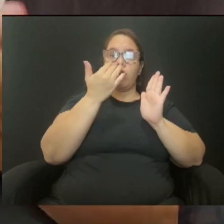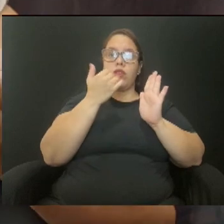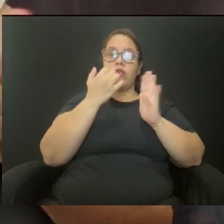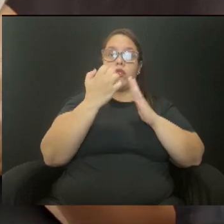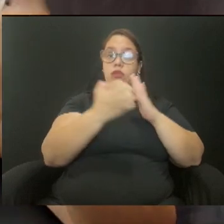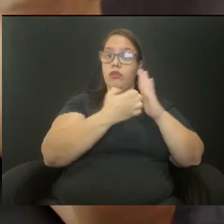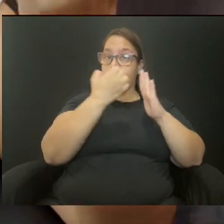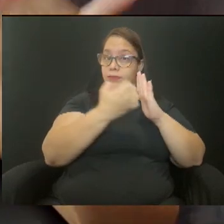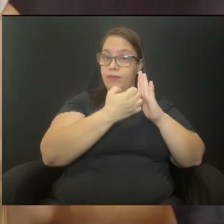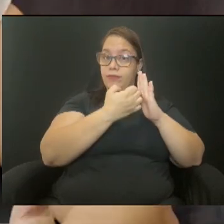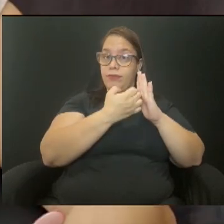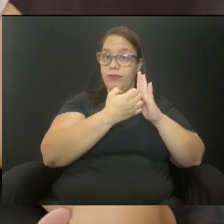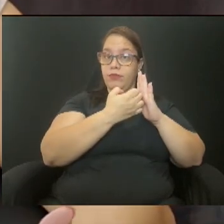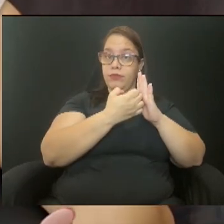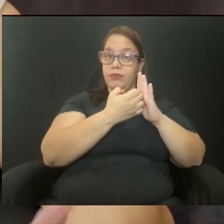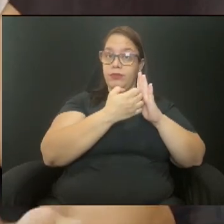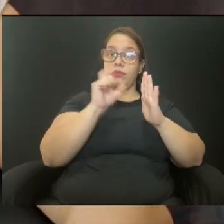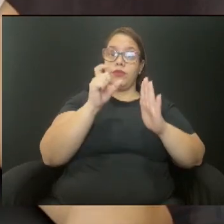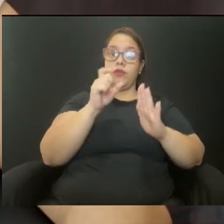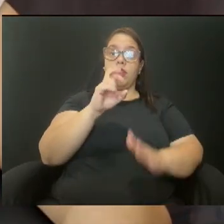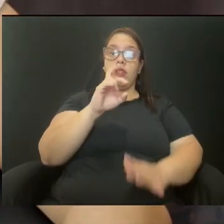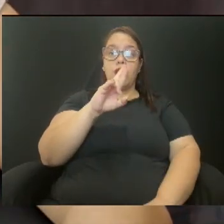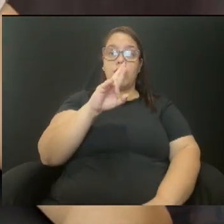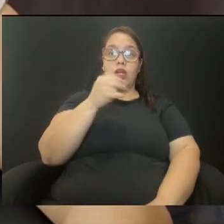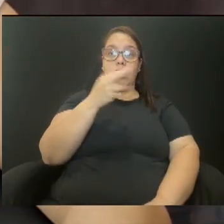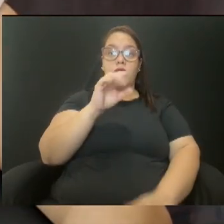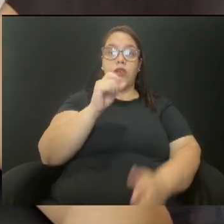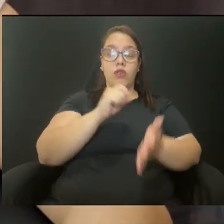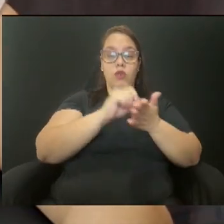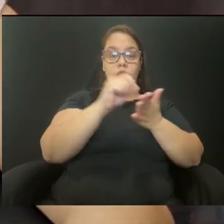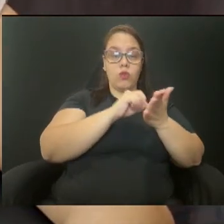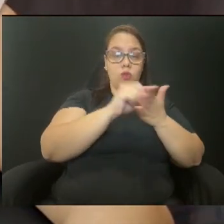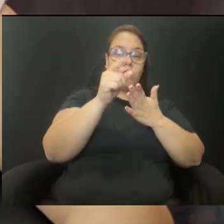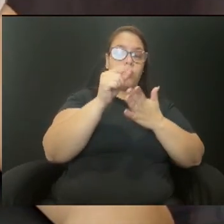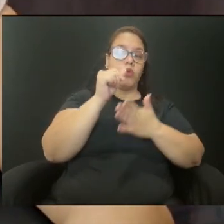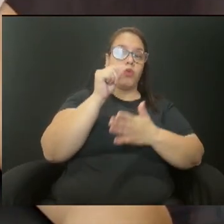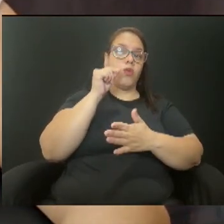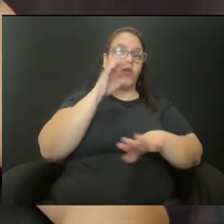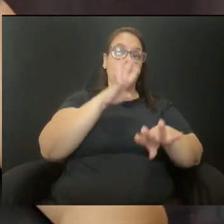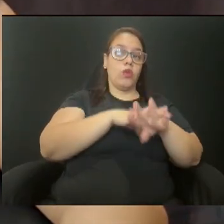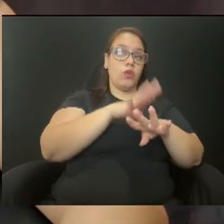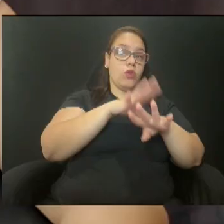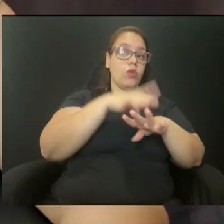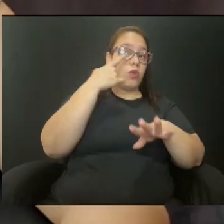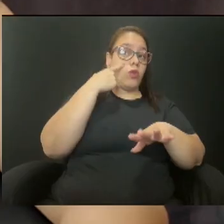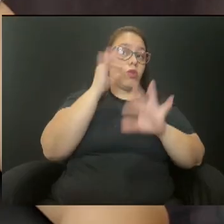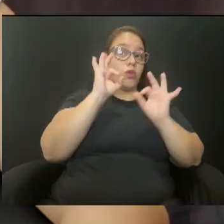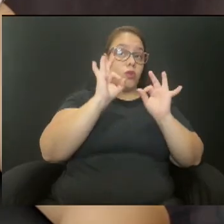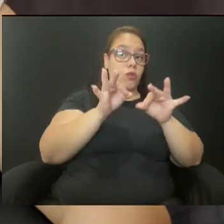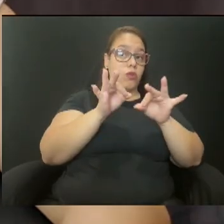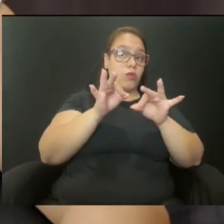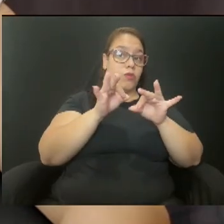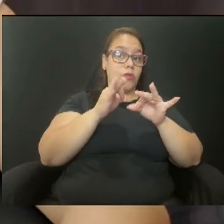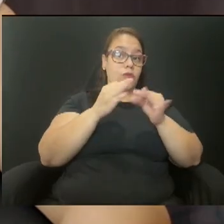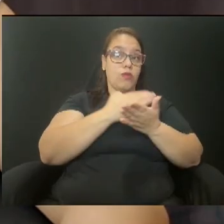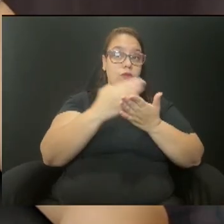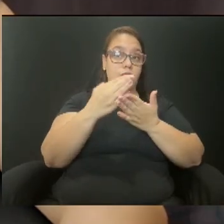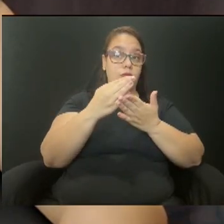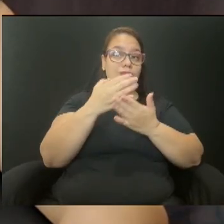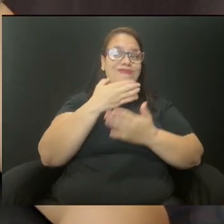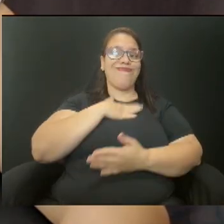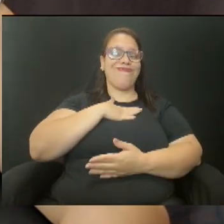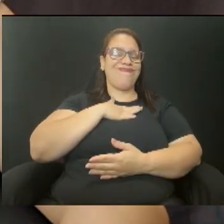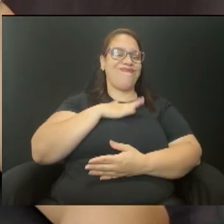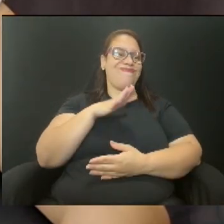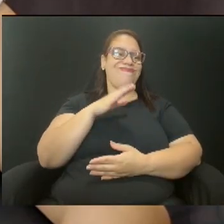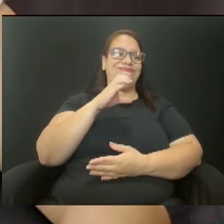vale refeição. Coloca tudo isso no papel, faz uma conta e verifica se realmente vale a pena. A parte que ninguém considera da CLT é que também você